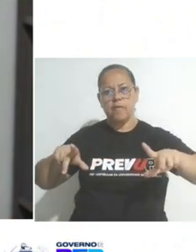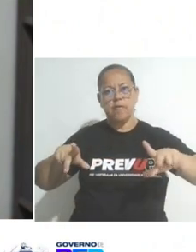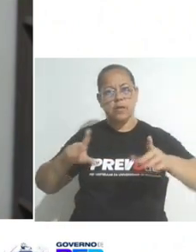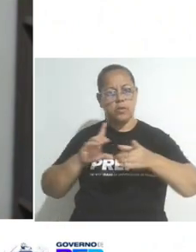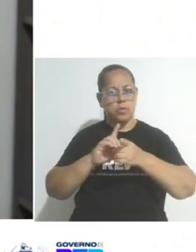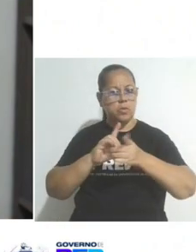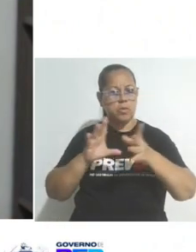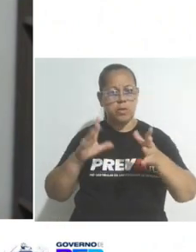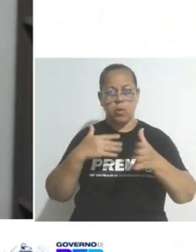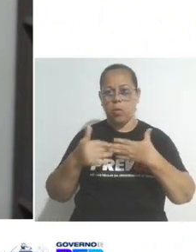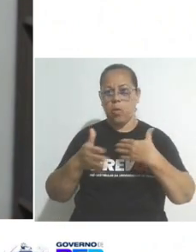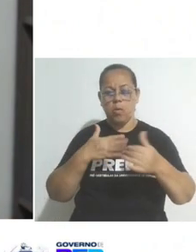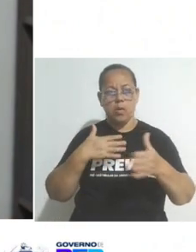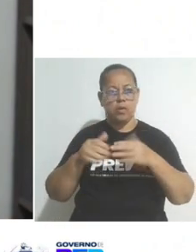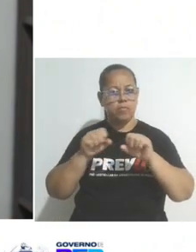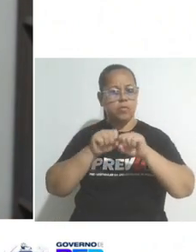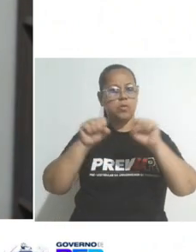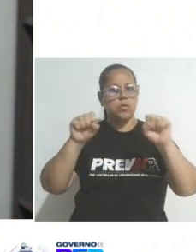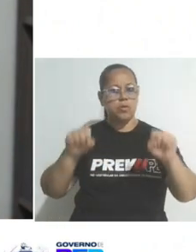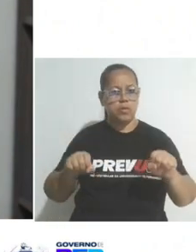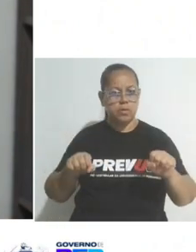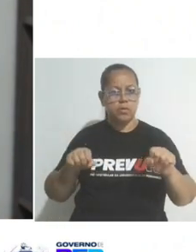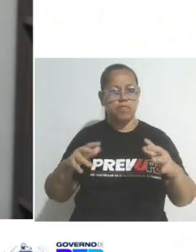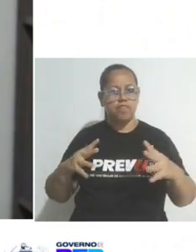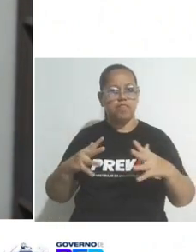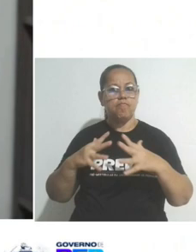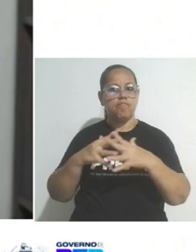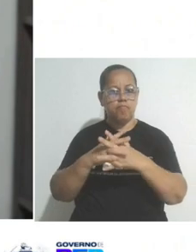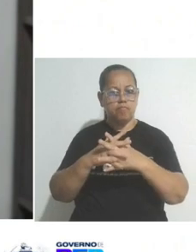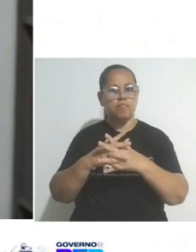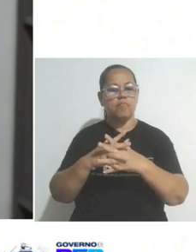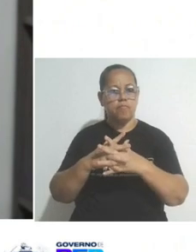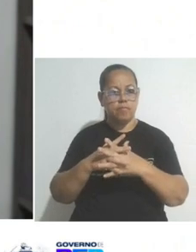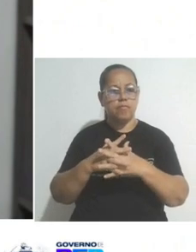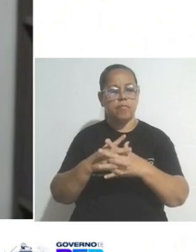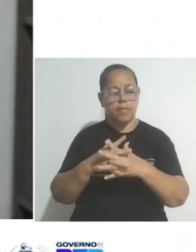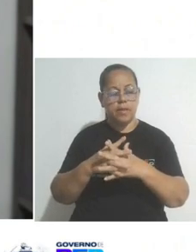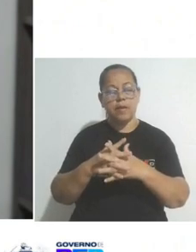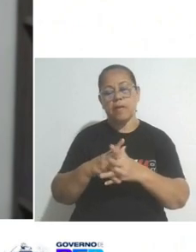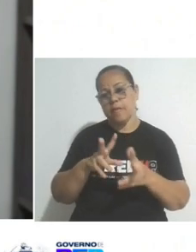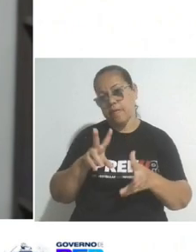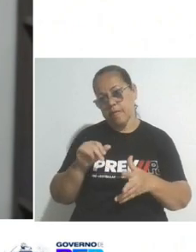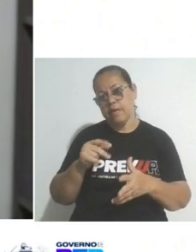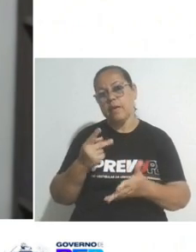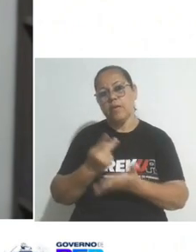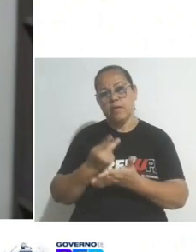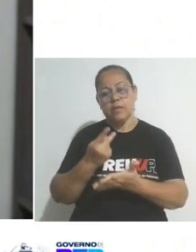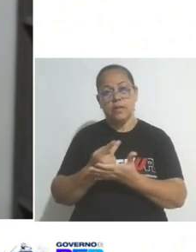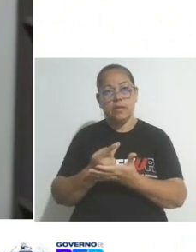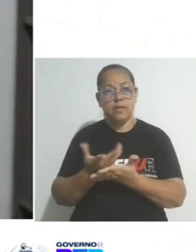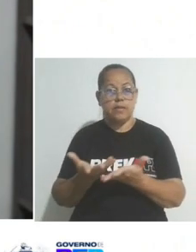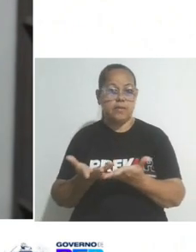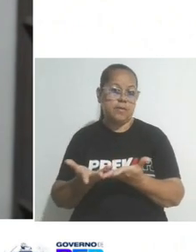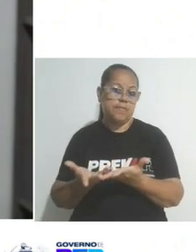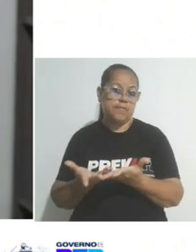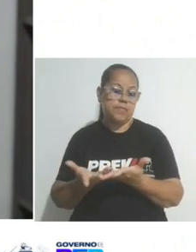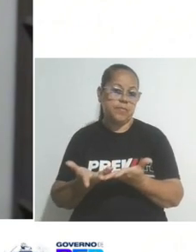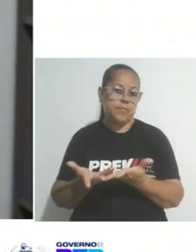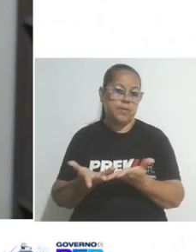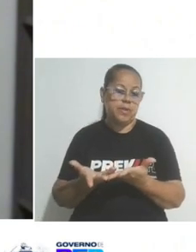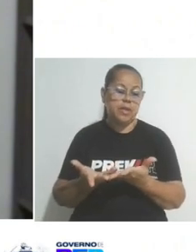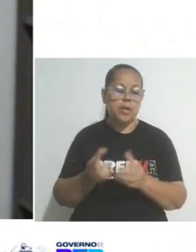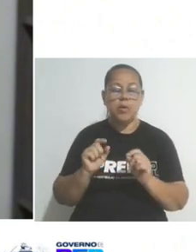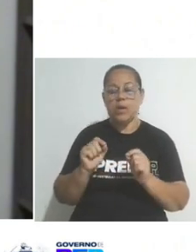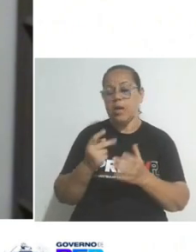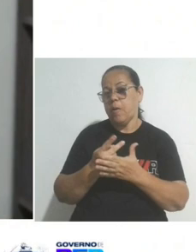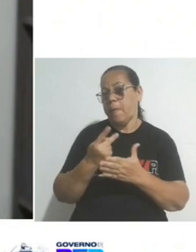democracia em qualquer outro sistema vão se conflitar e portanto esse conflito vai existir a dialética nessa